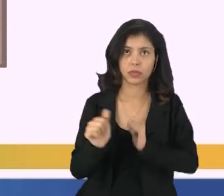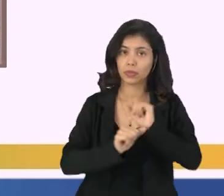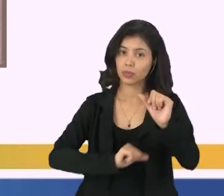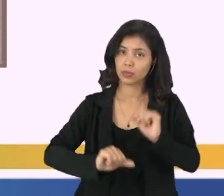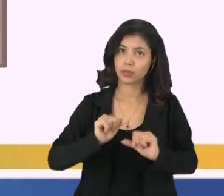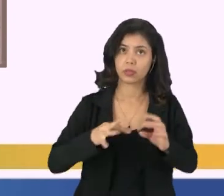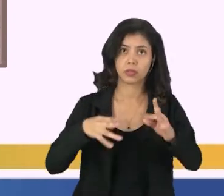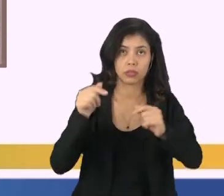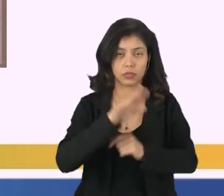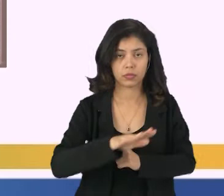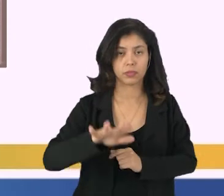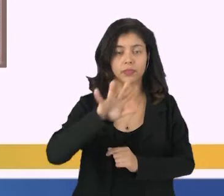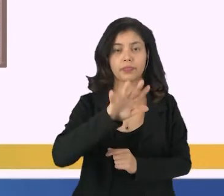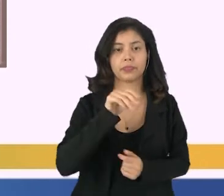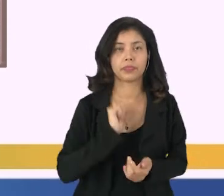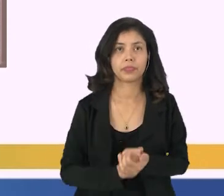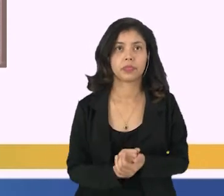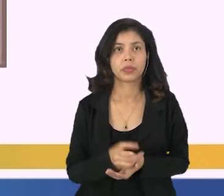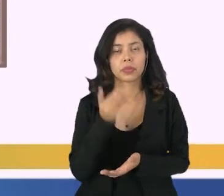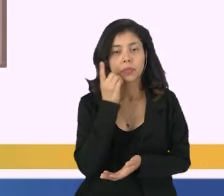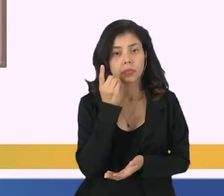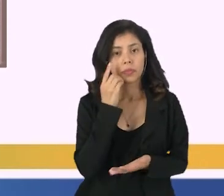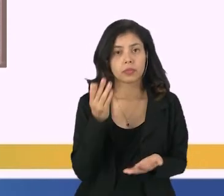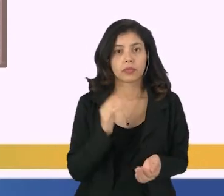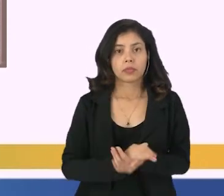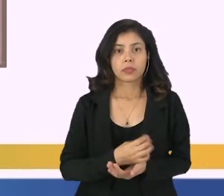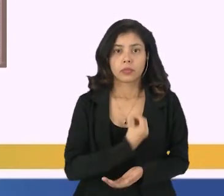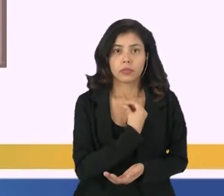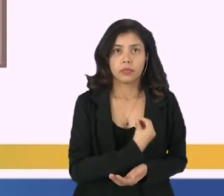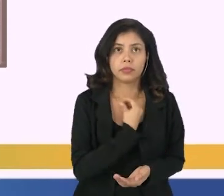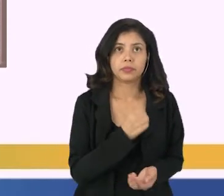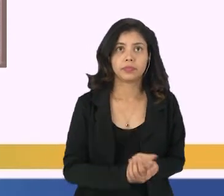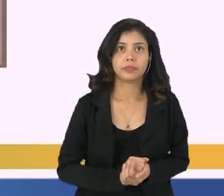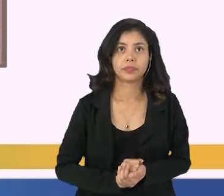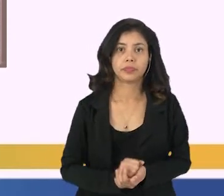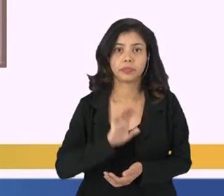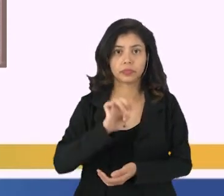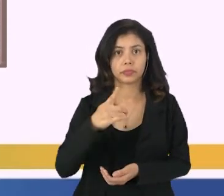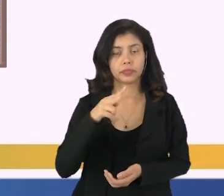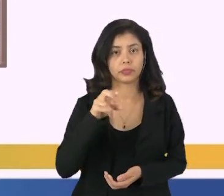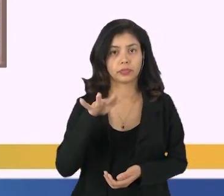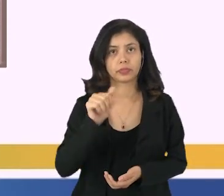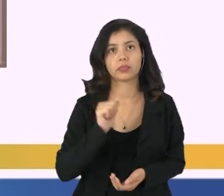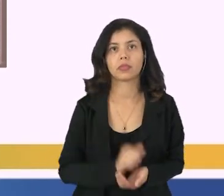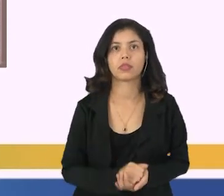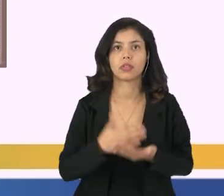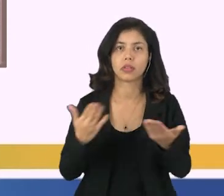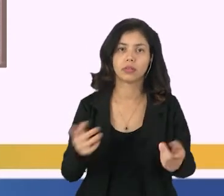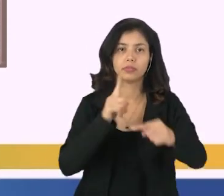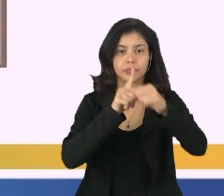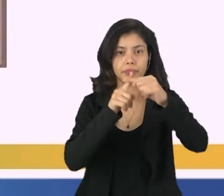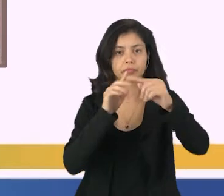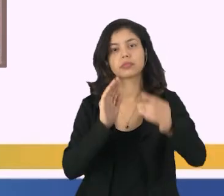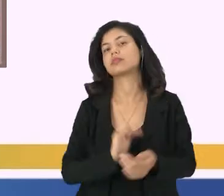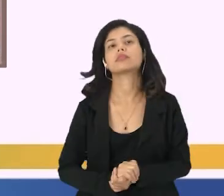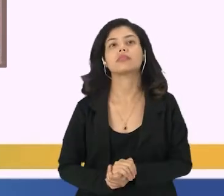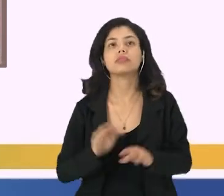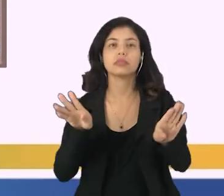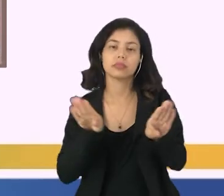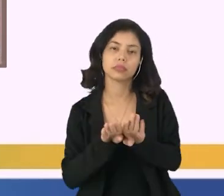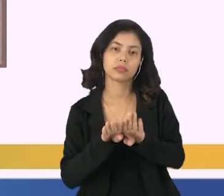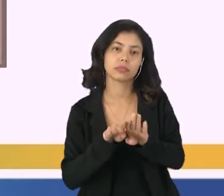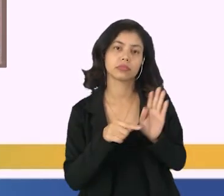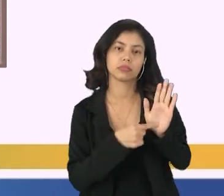completamente aí o seu cotidiano, o ritmo de vida, as epidemias também, né. E a cruz representa então a